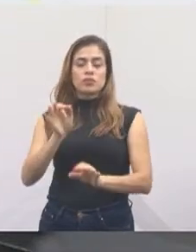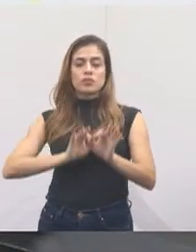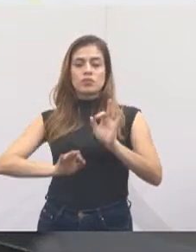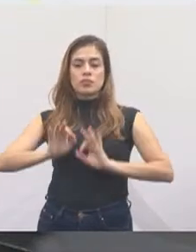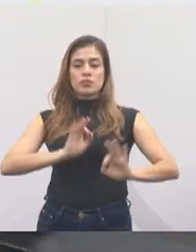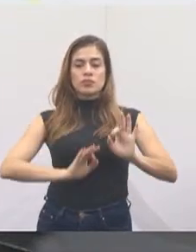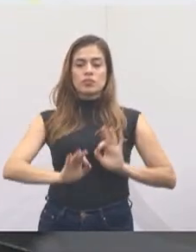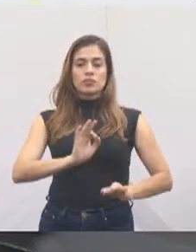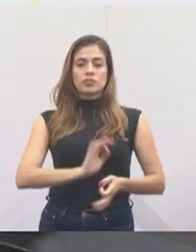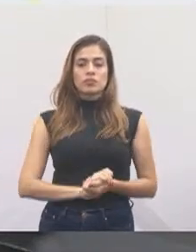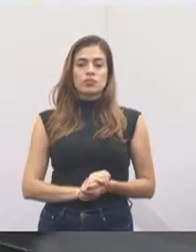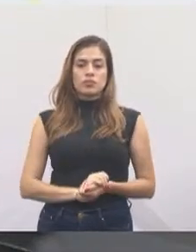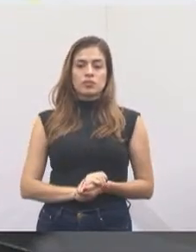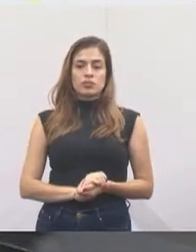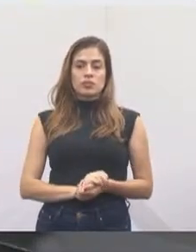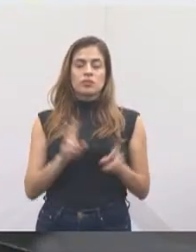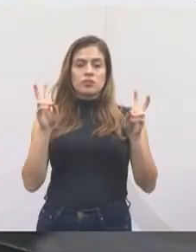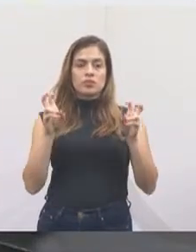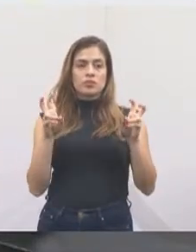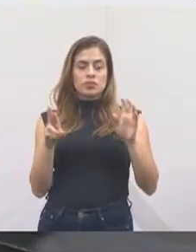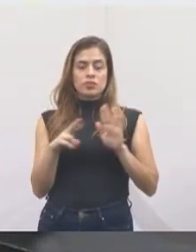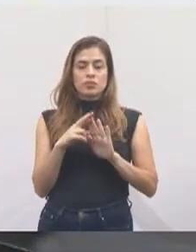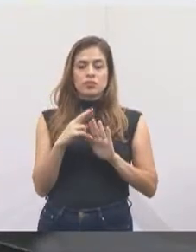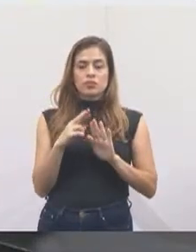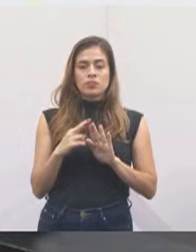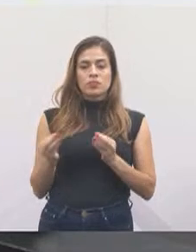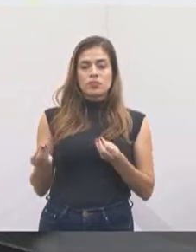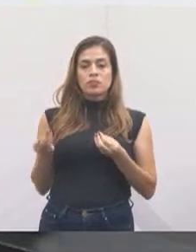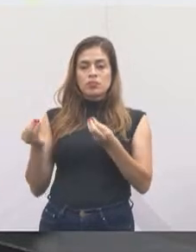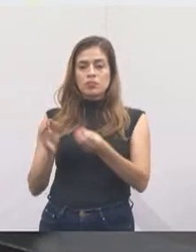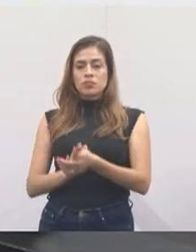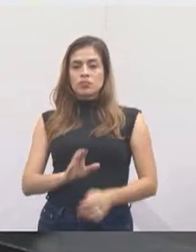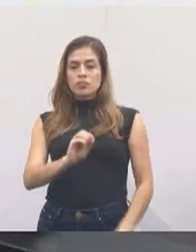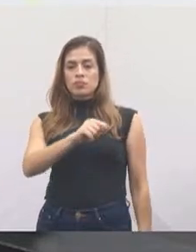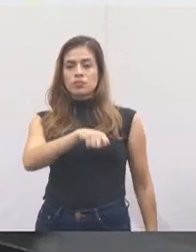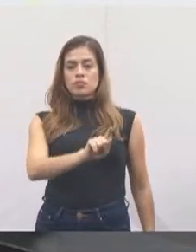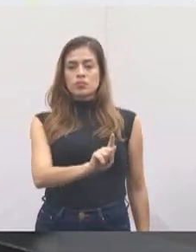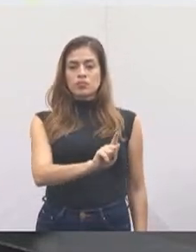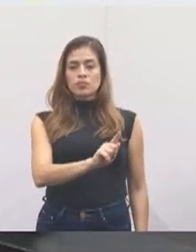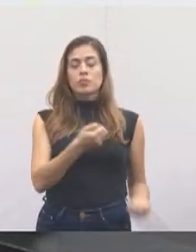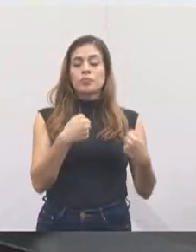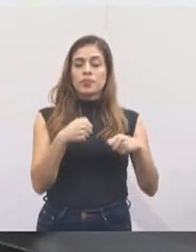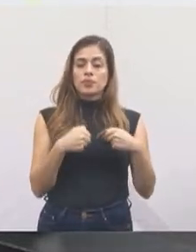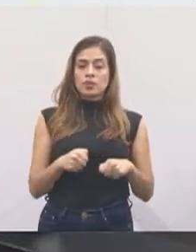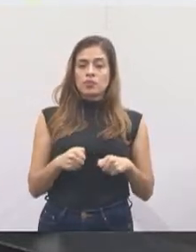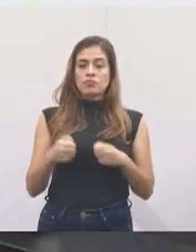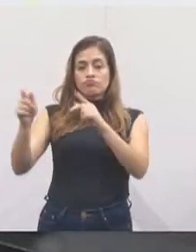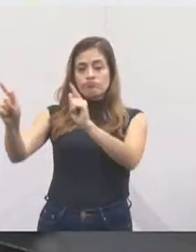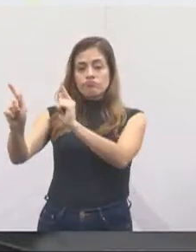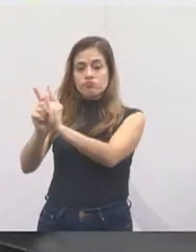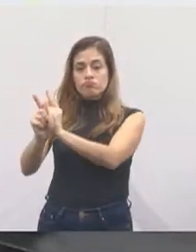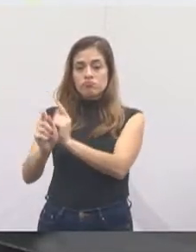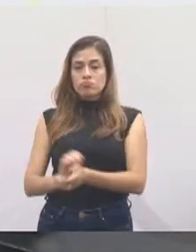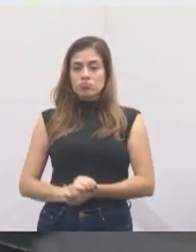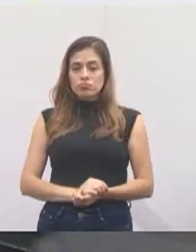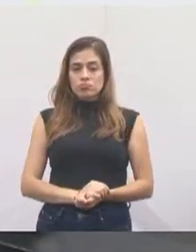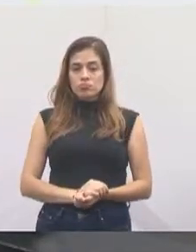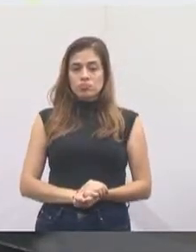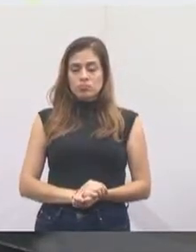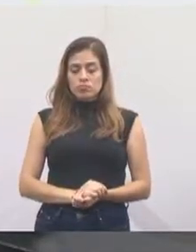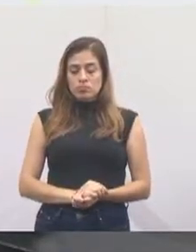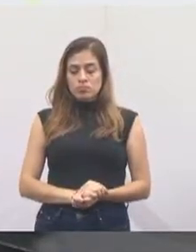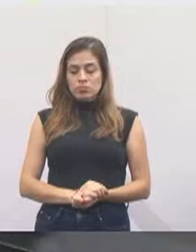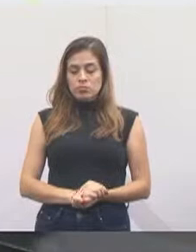de elaboração do termo de referência tendo em vista que as ones pré precisam atendimento